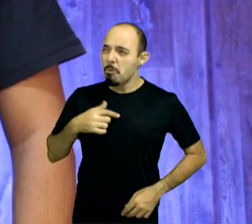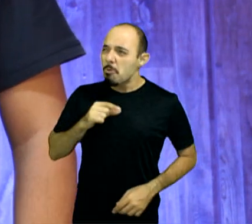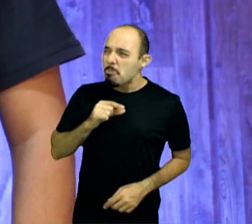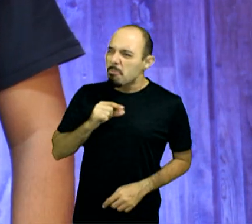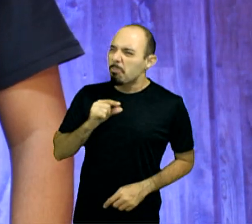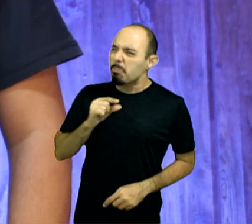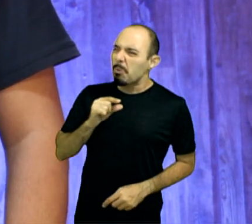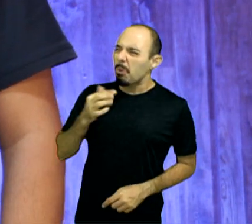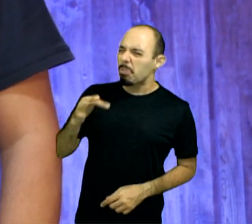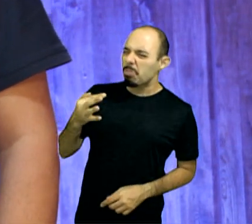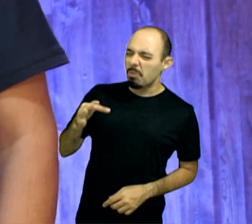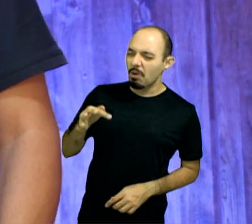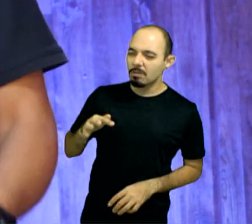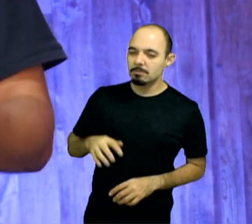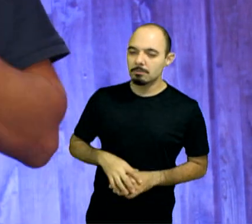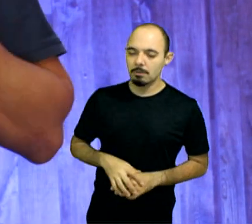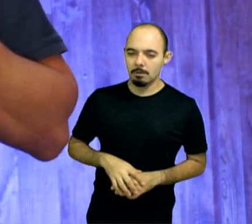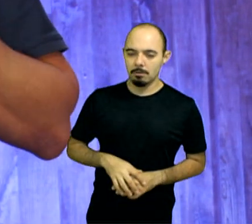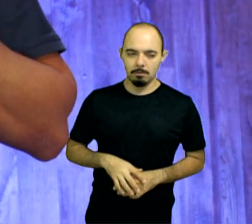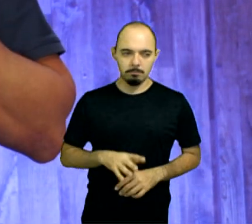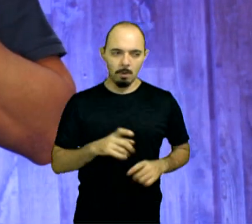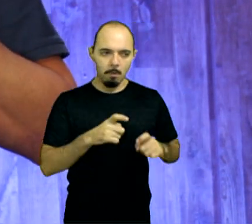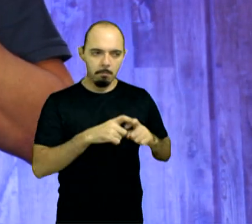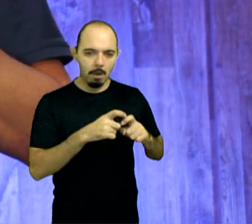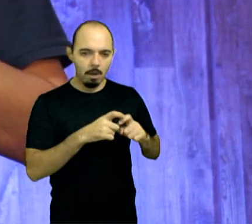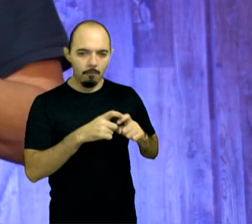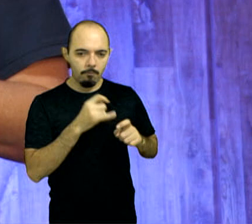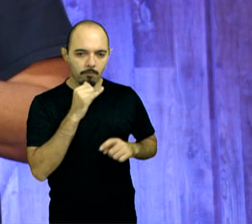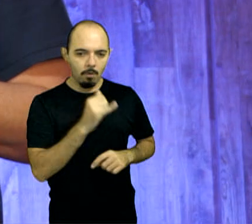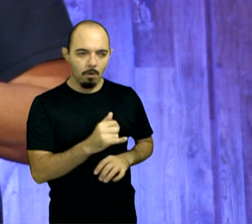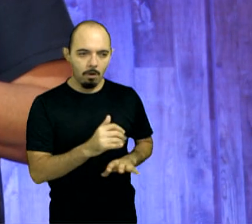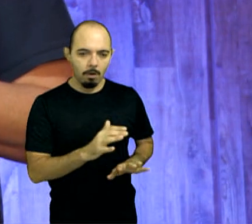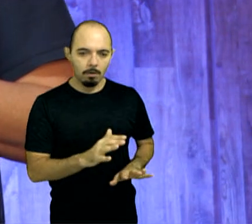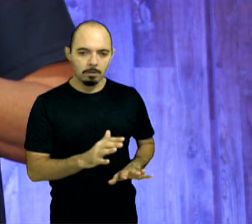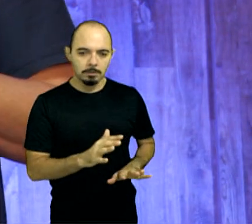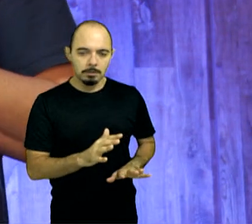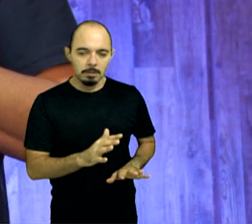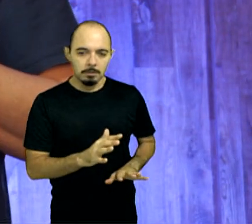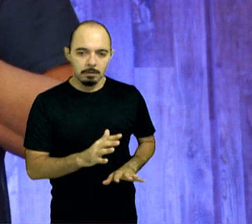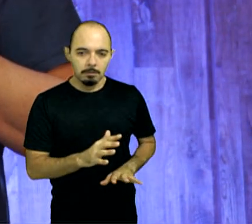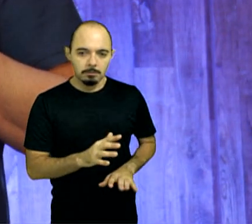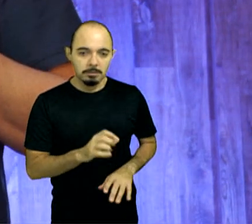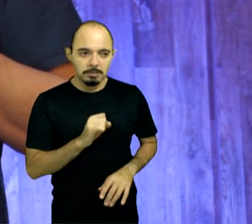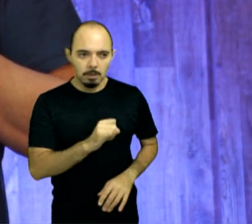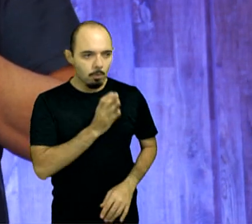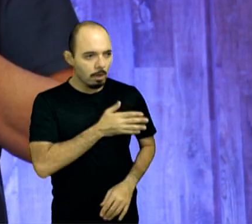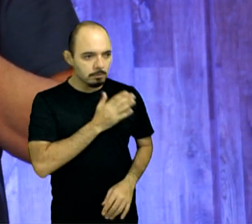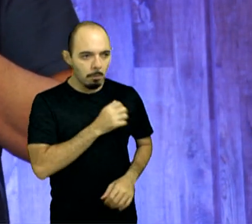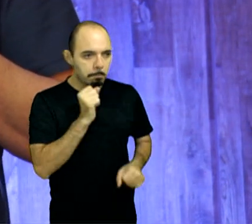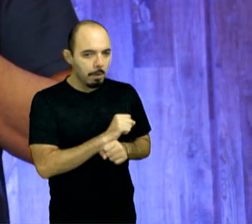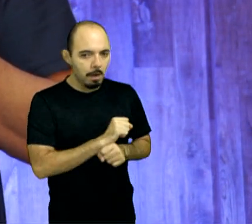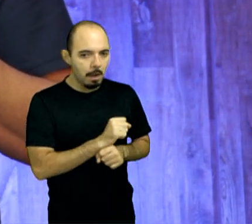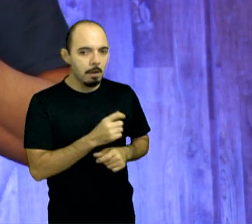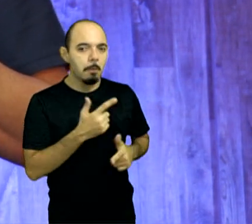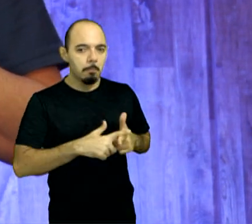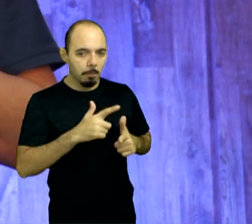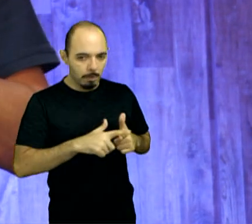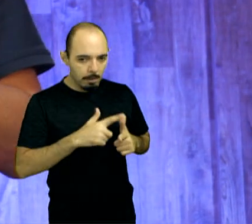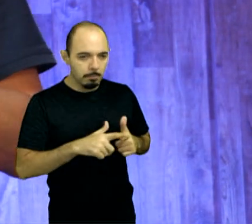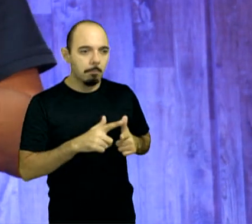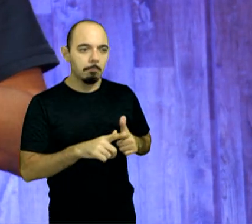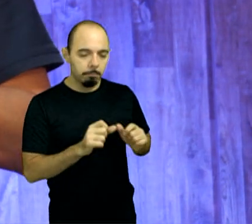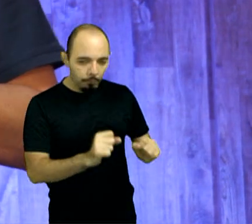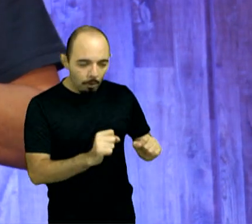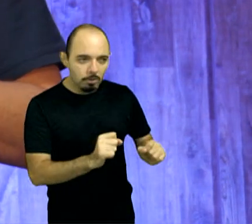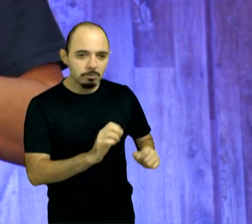não infartou até hoje. Porque o cardiologista falou assim, que se você fizer o exame, dependendo se tiver sua veia, sua coronária, a